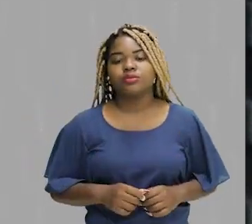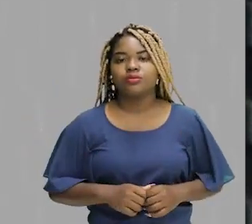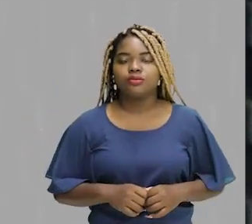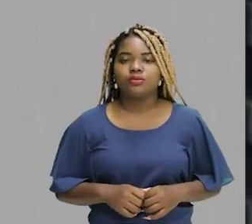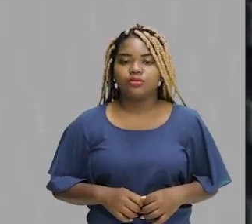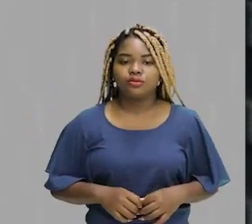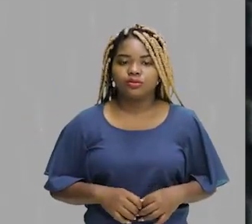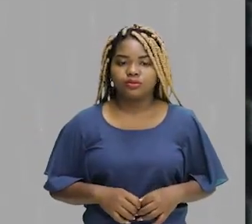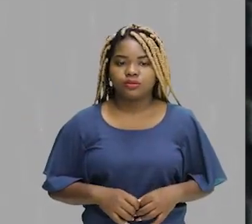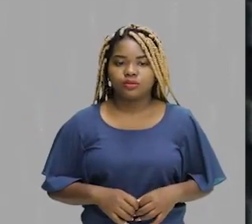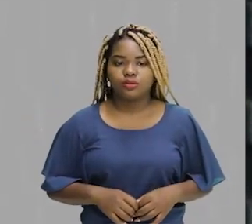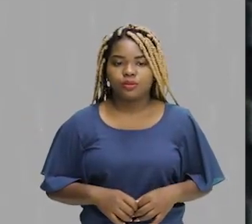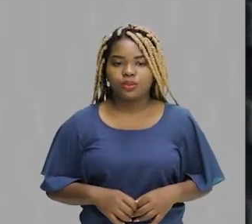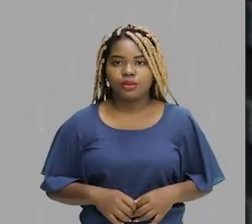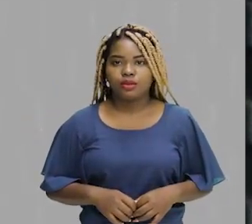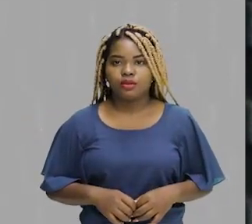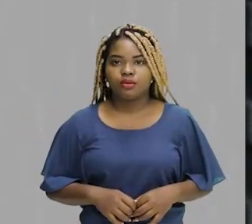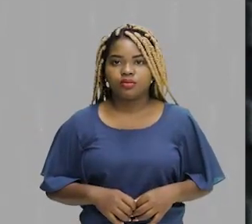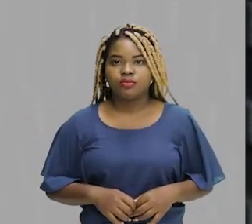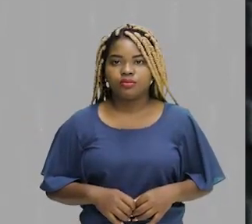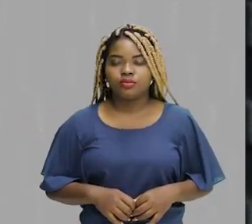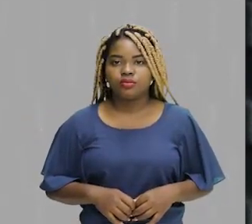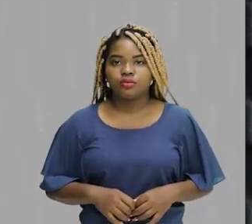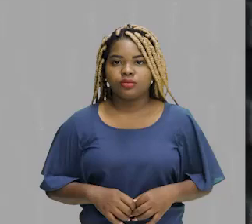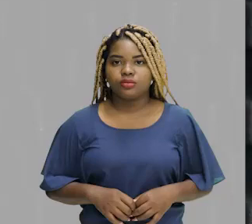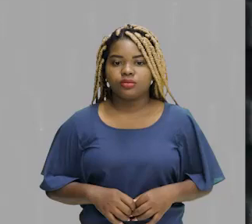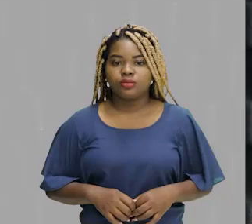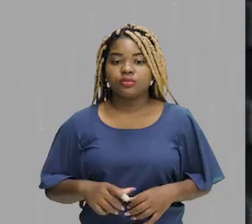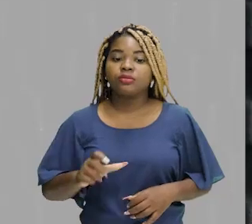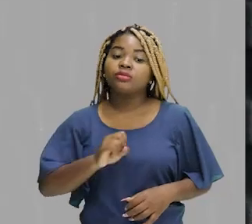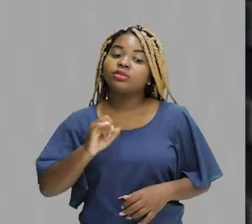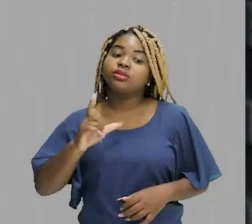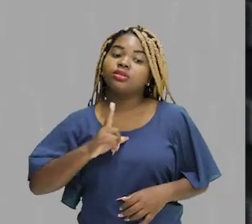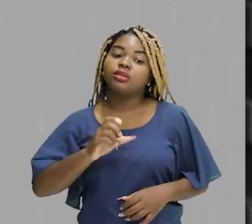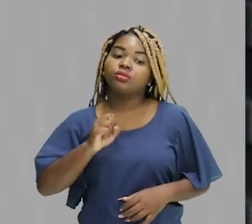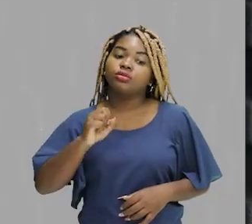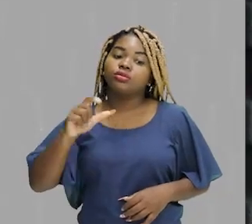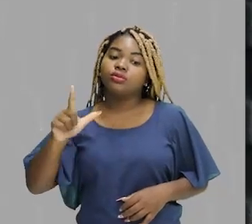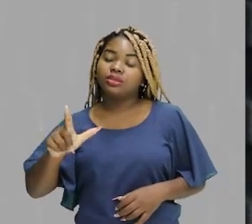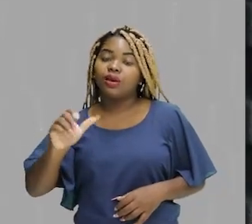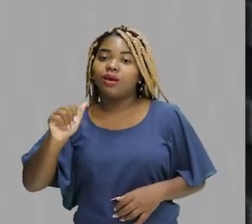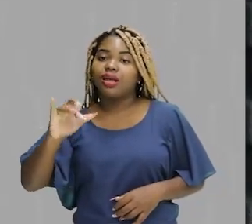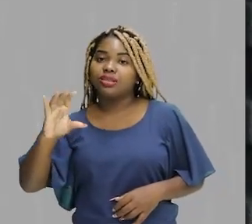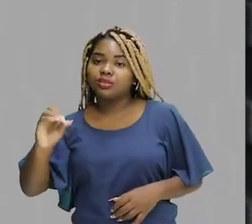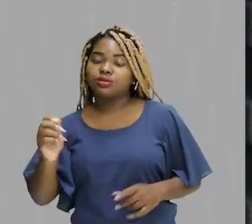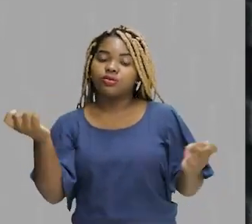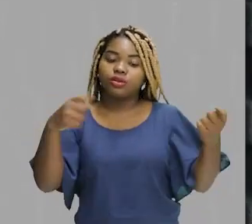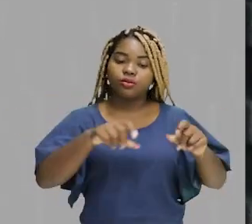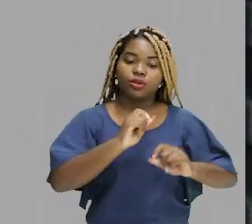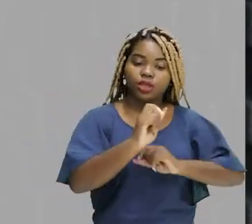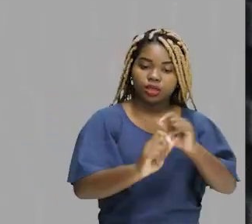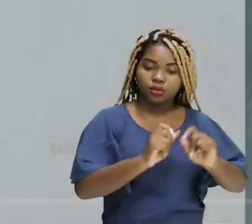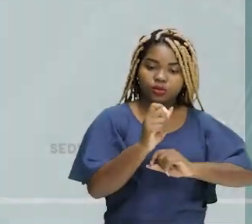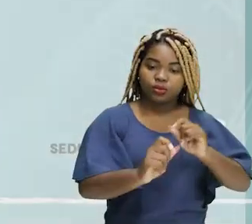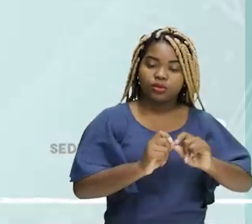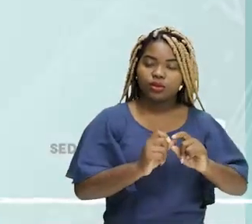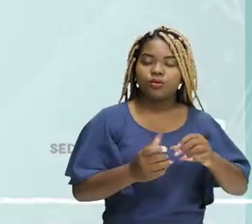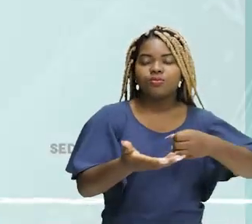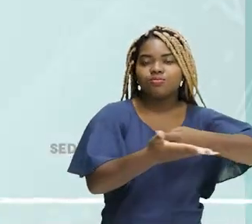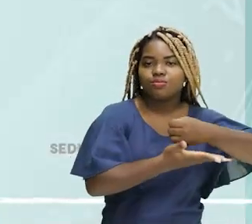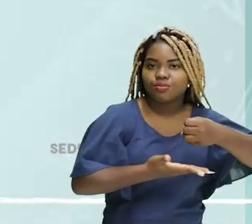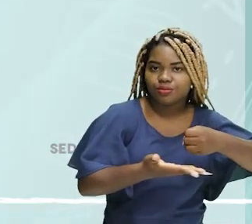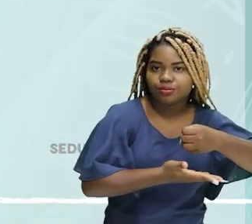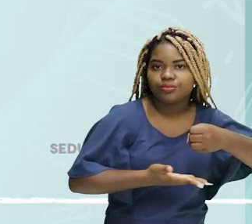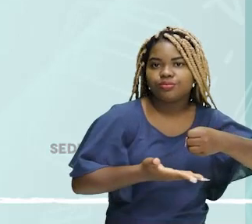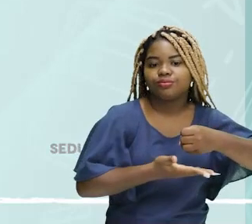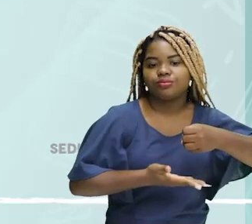hidrogênio. Bom, se nós temos um sal ácido, podemos ter, logicamente, um sal básico. E